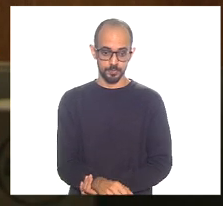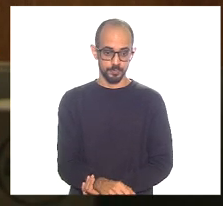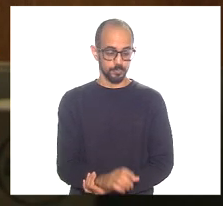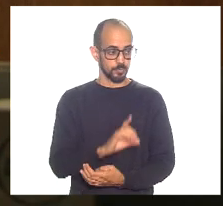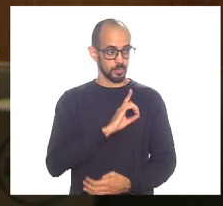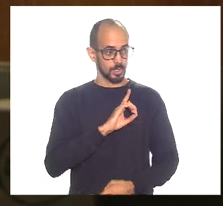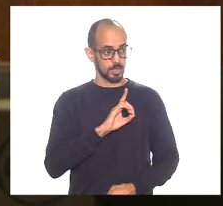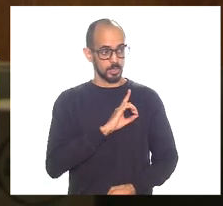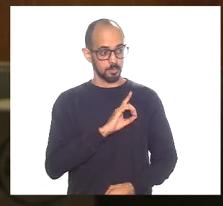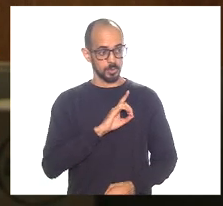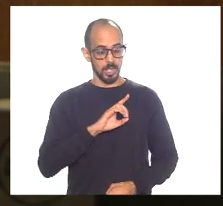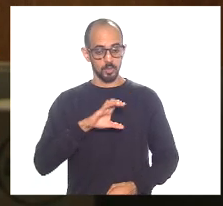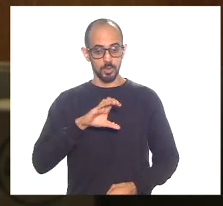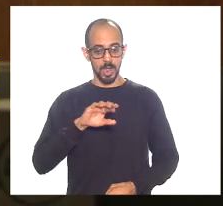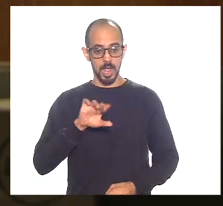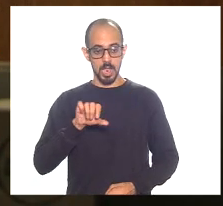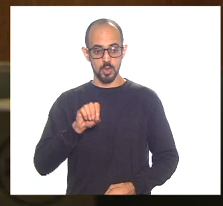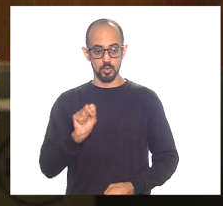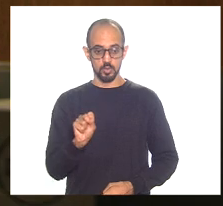Deputado Carlos Augusto.